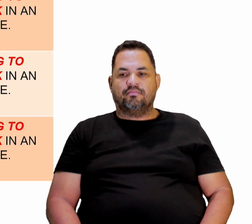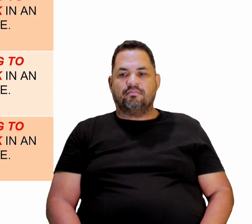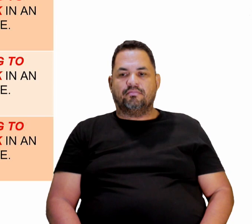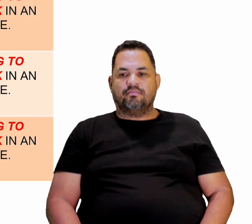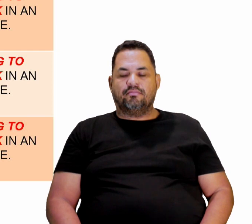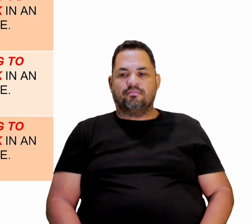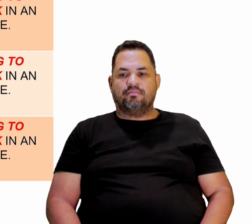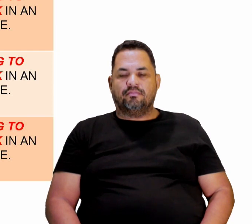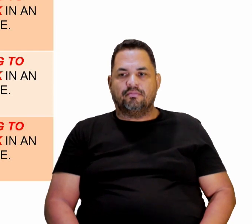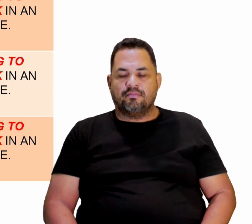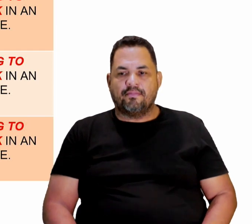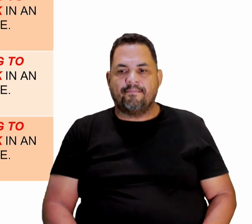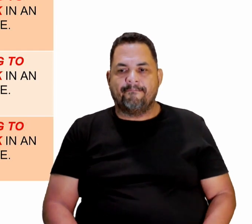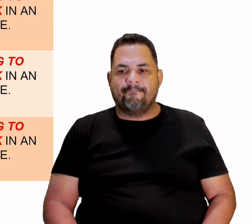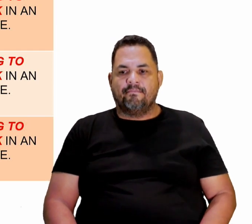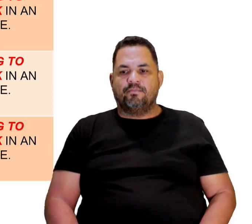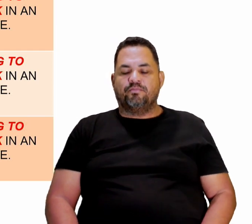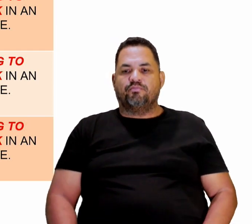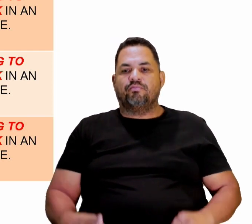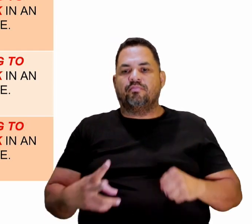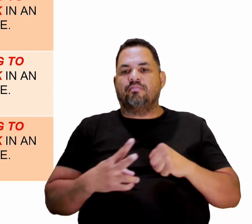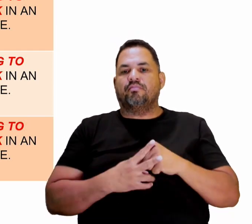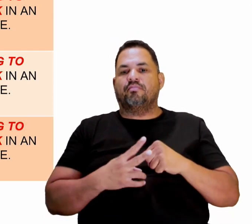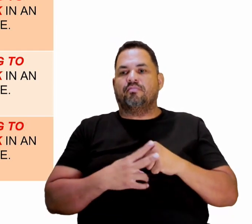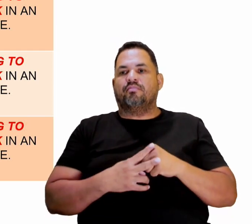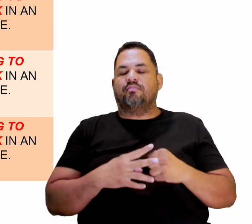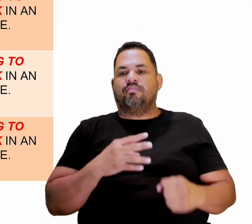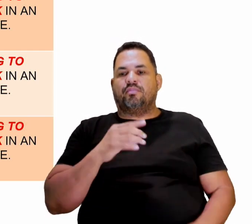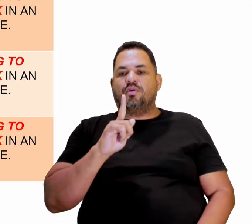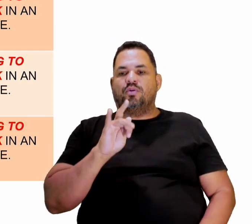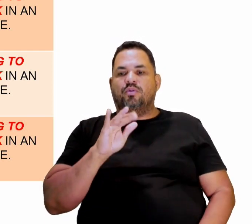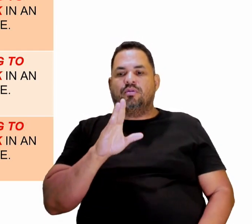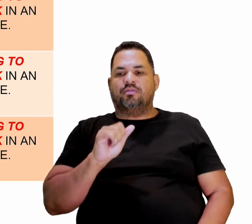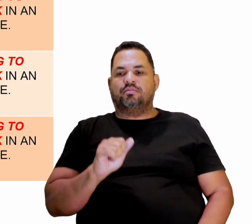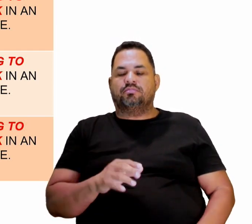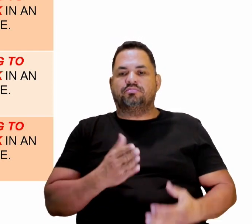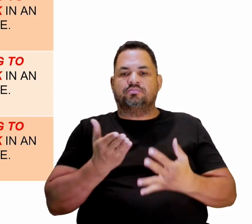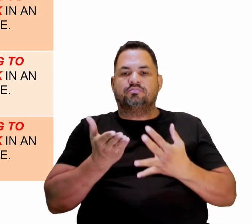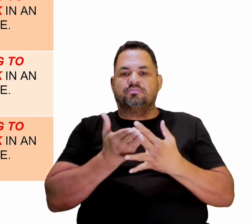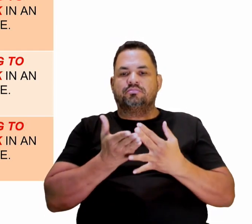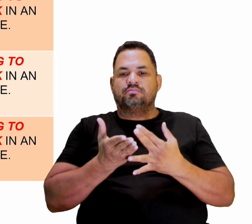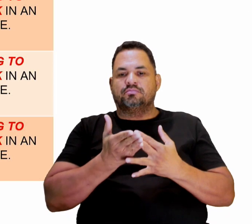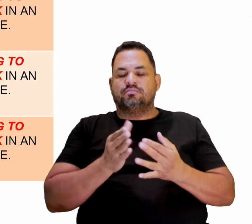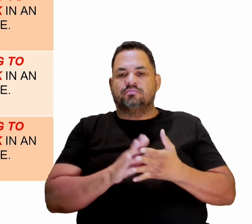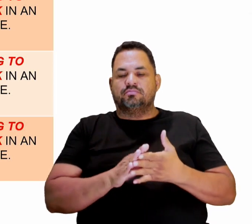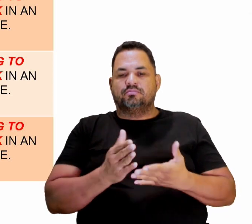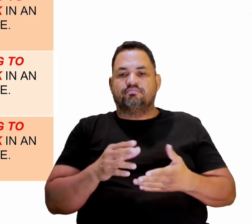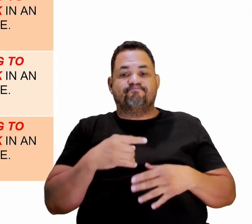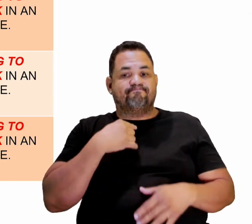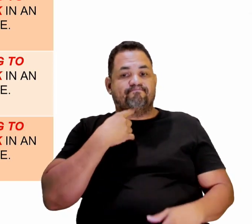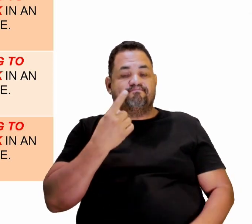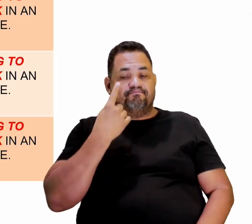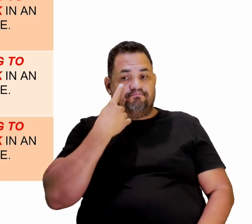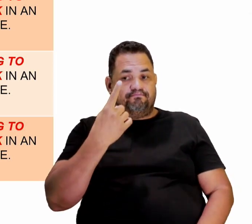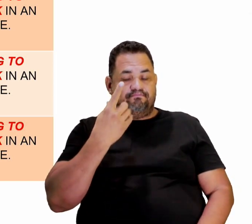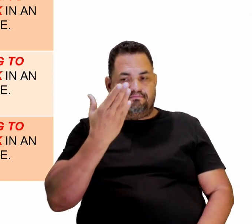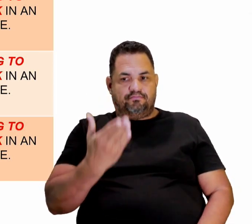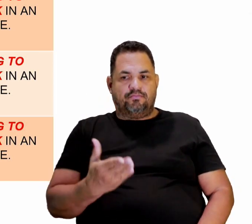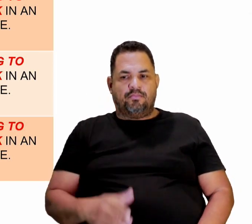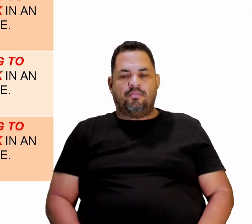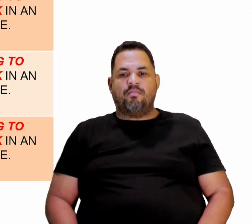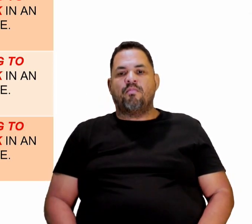perdão entre o verbo to be e o verbo Going então ele fica no meio dos dois não dá para ver aqui porque que eu coloquei assim